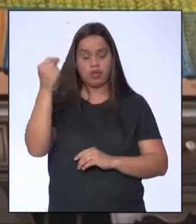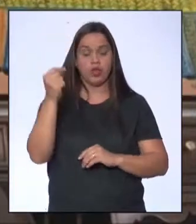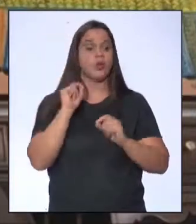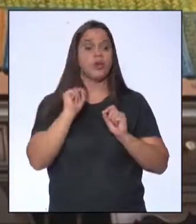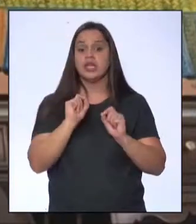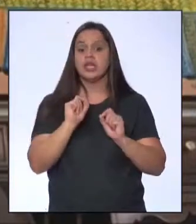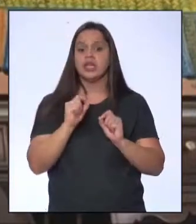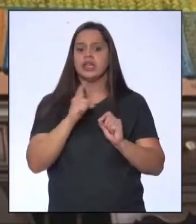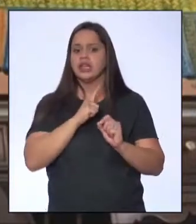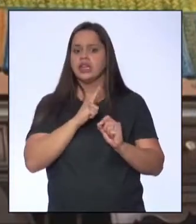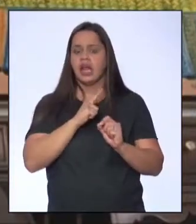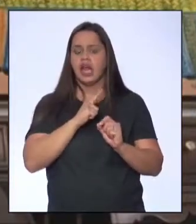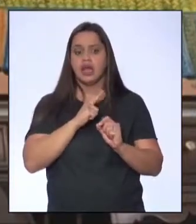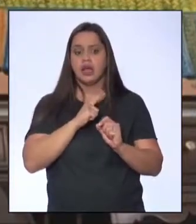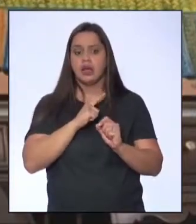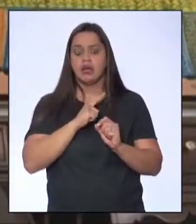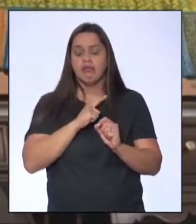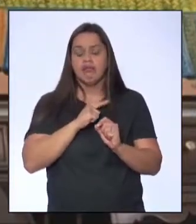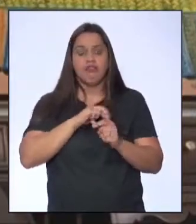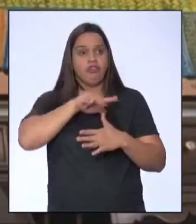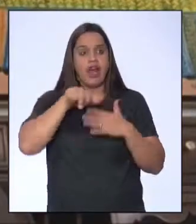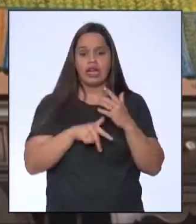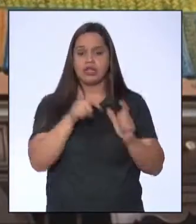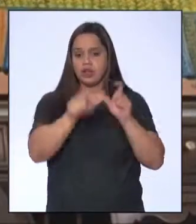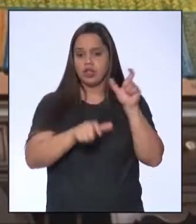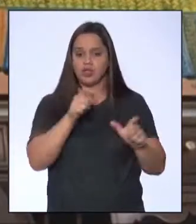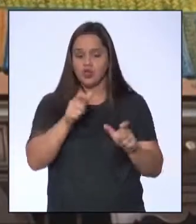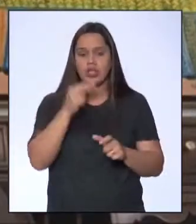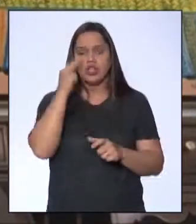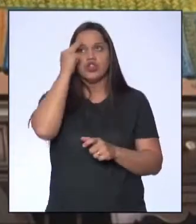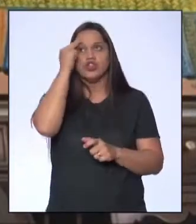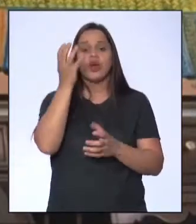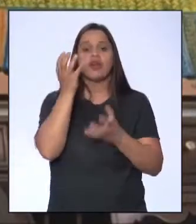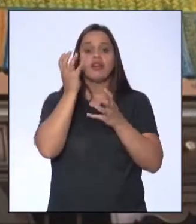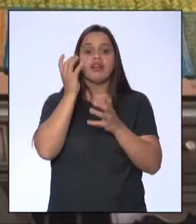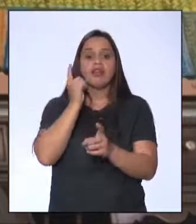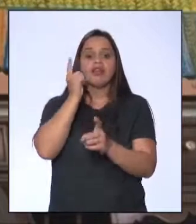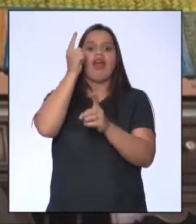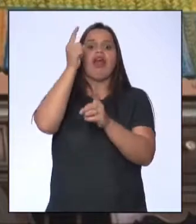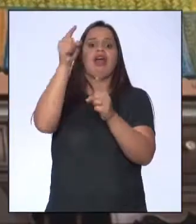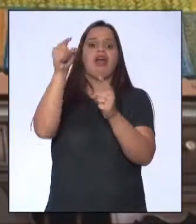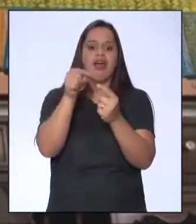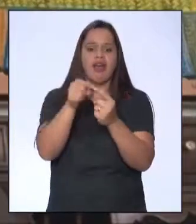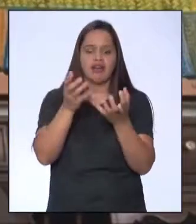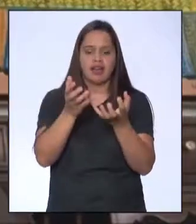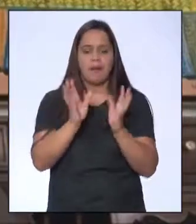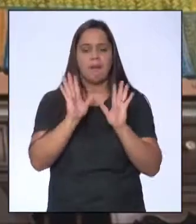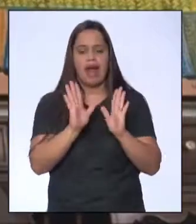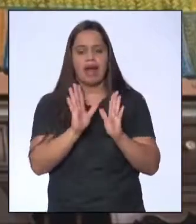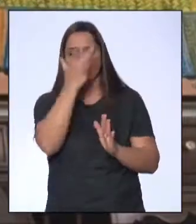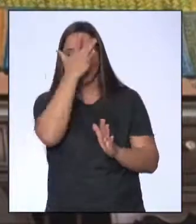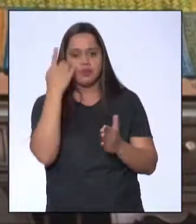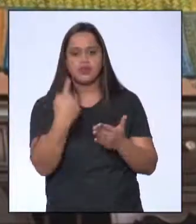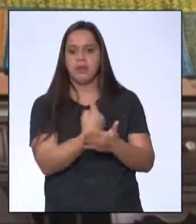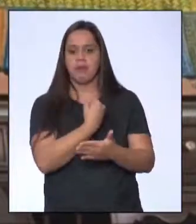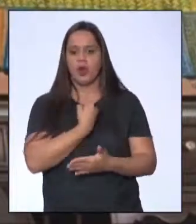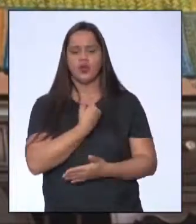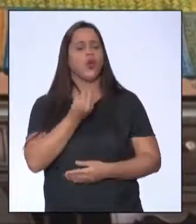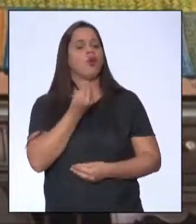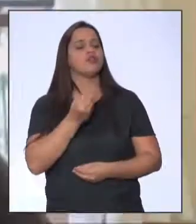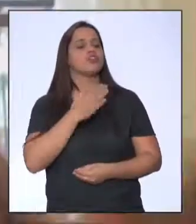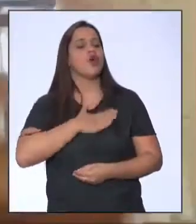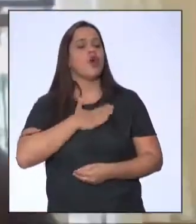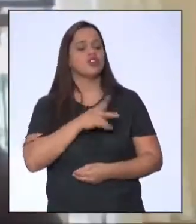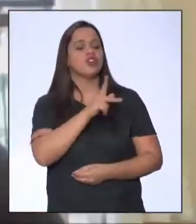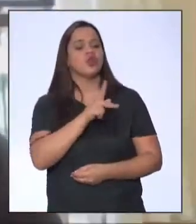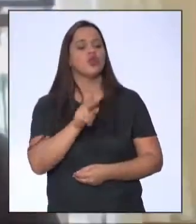gente sonha em atingir, graças a Deus. Mas quando me perguntam de que a senhora gosta de ser chamada, eu falo professora.